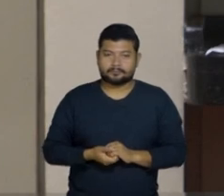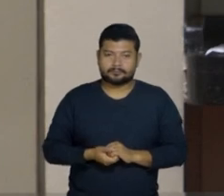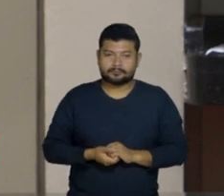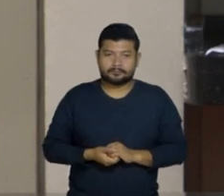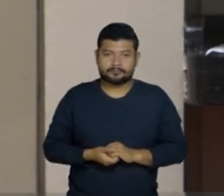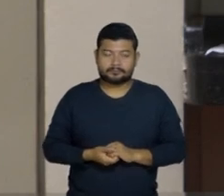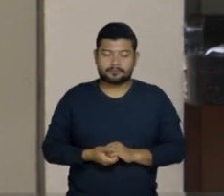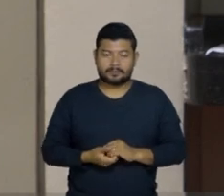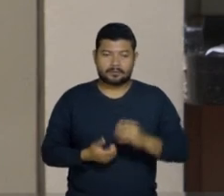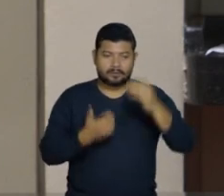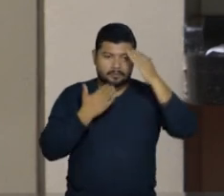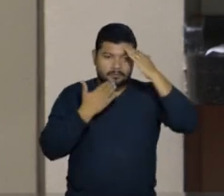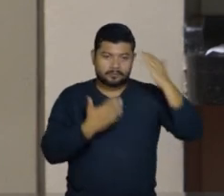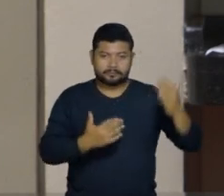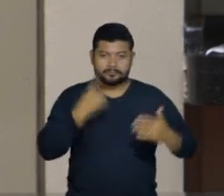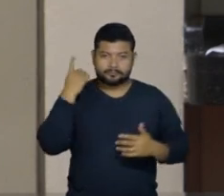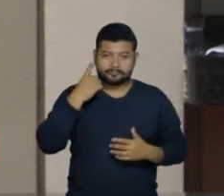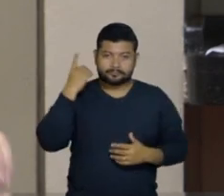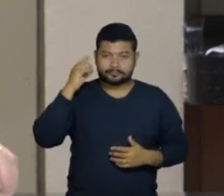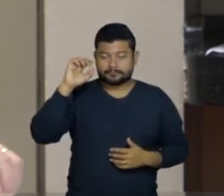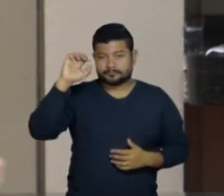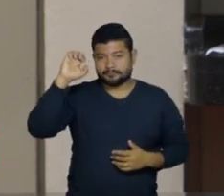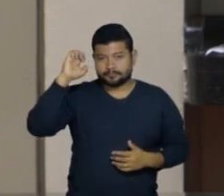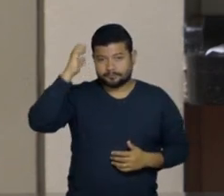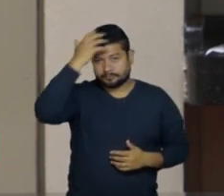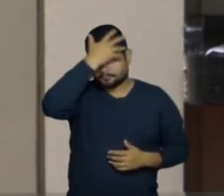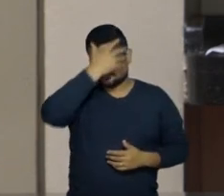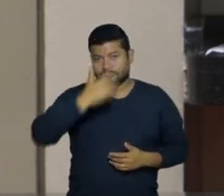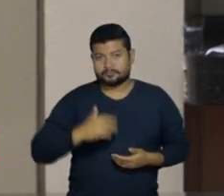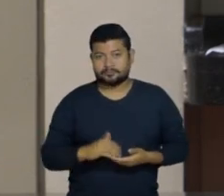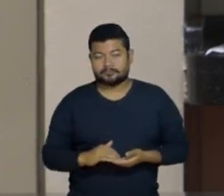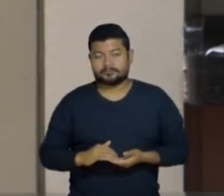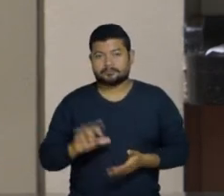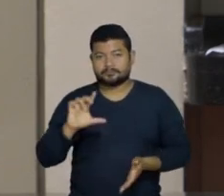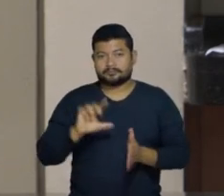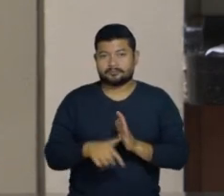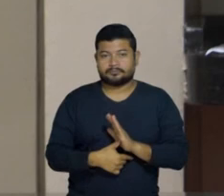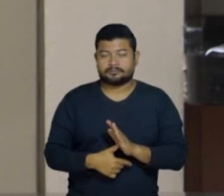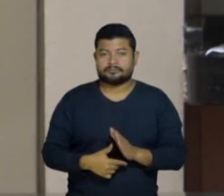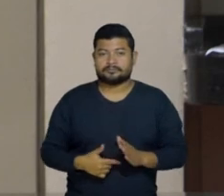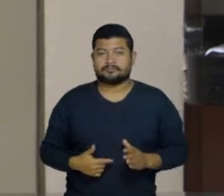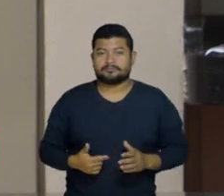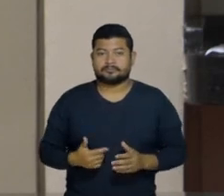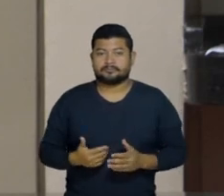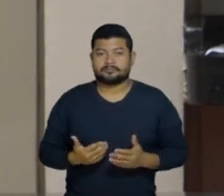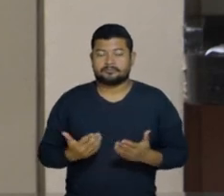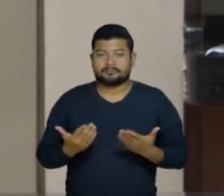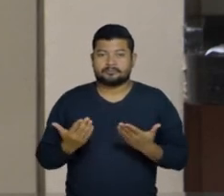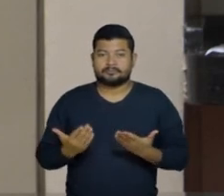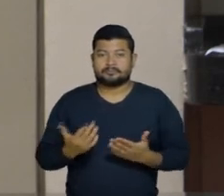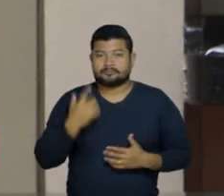Muito obrigado, deputado Emerson. Em seguida, o próximo inscrito, senhor deputado Stênis Sorato.